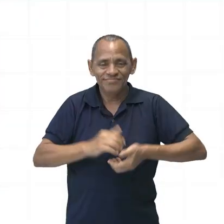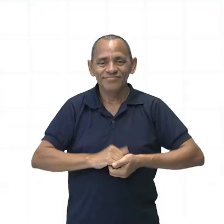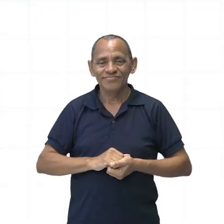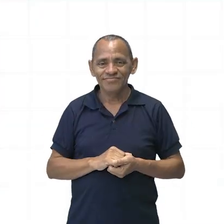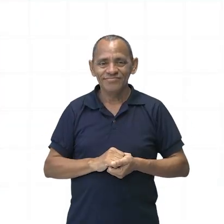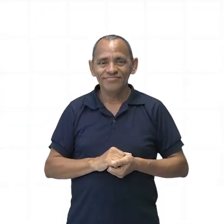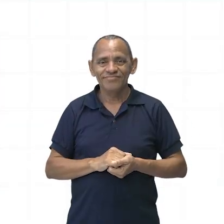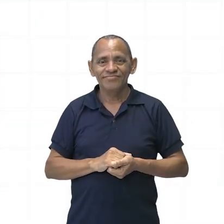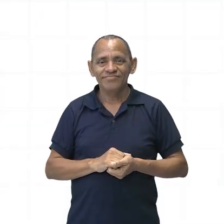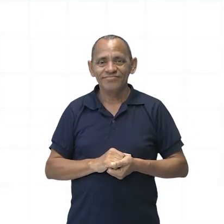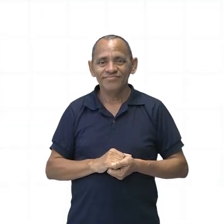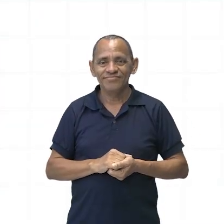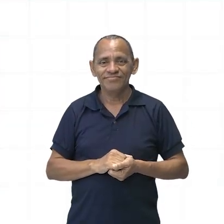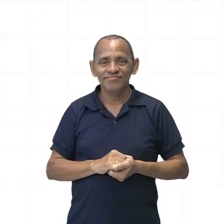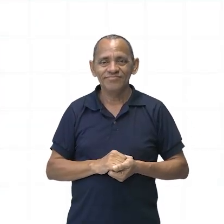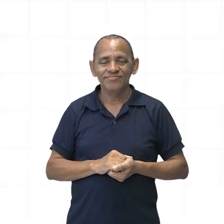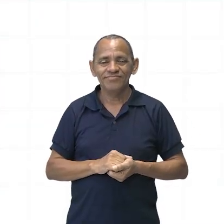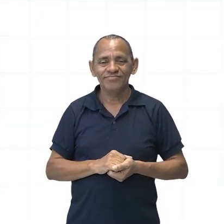hoje.